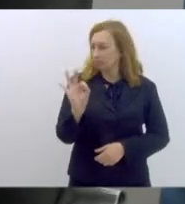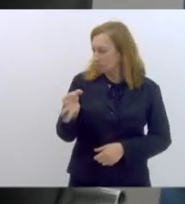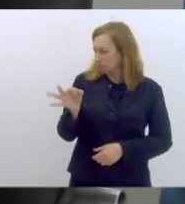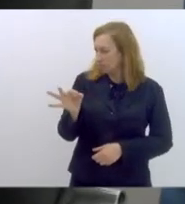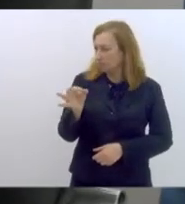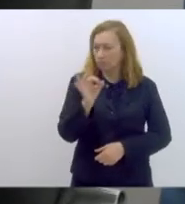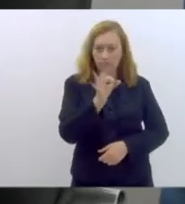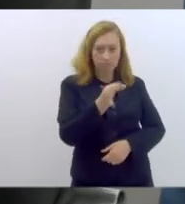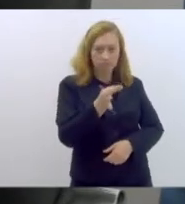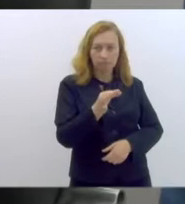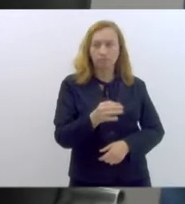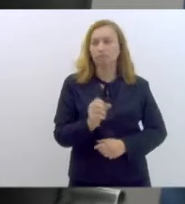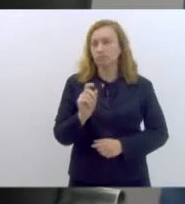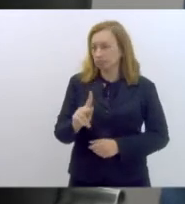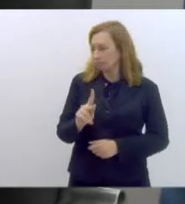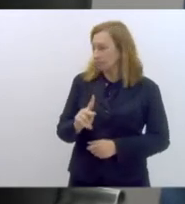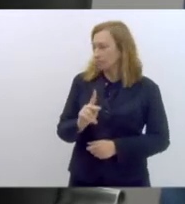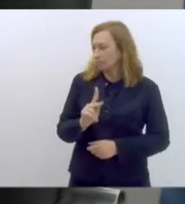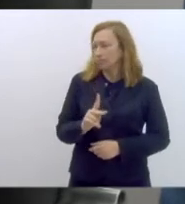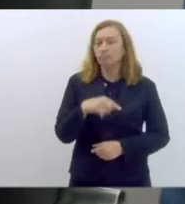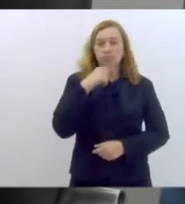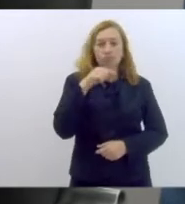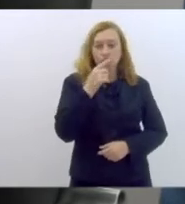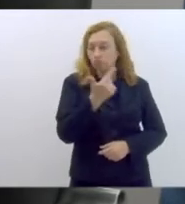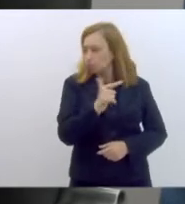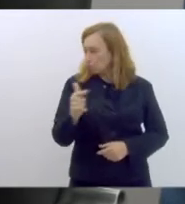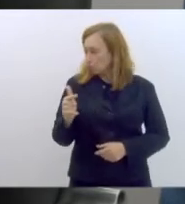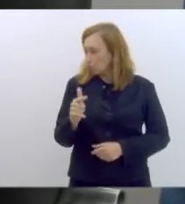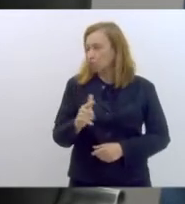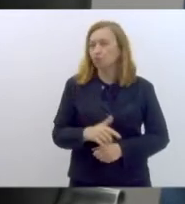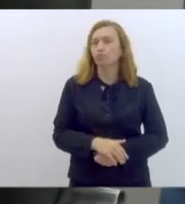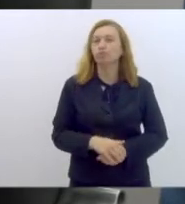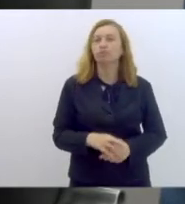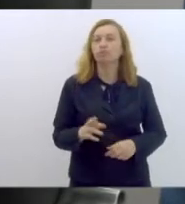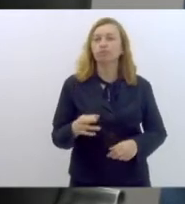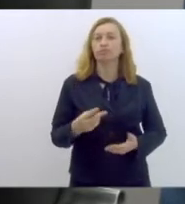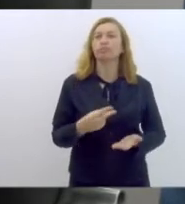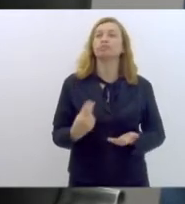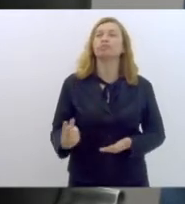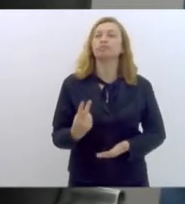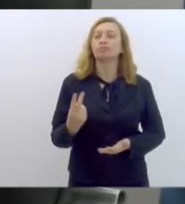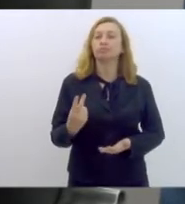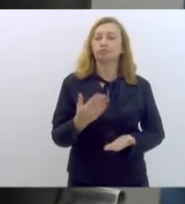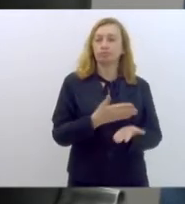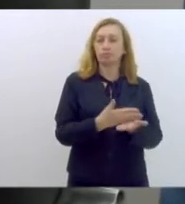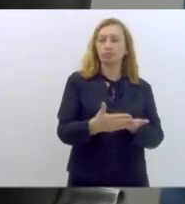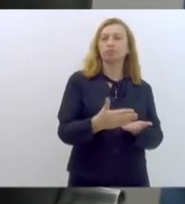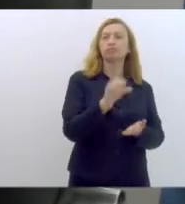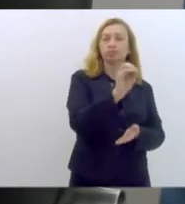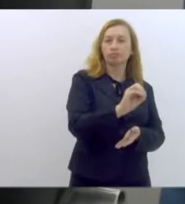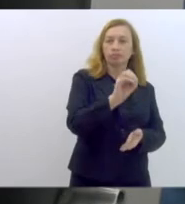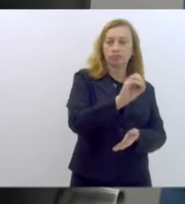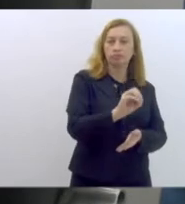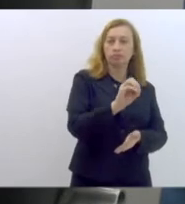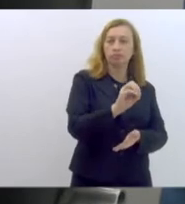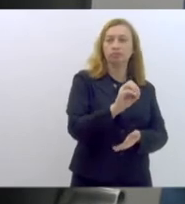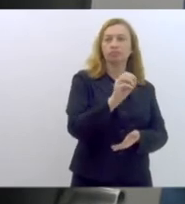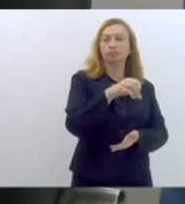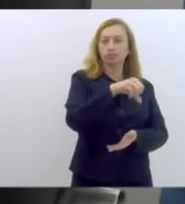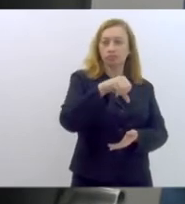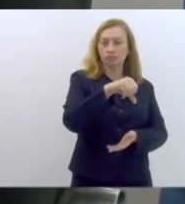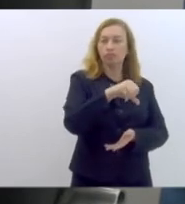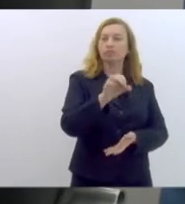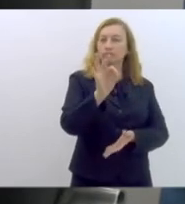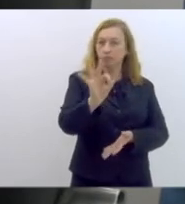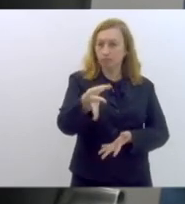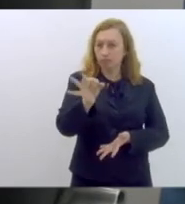Coloca. Só para não ter mais dúvidas sobre... É que é o valor inicial ali em outubro de 99, né? Exatamente. Perfeito. Só para não ter mais